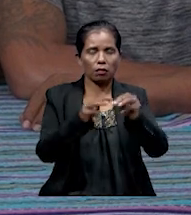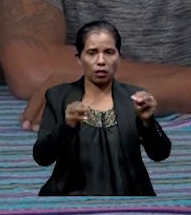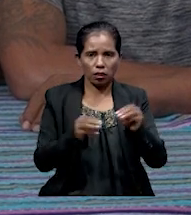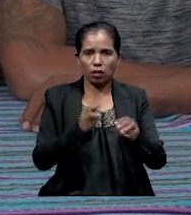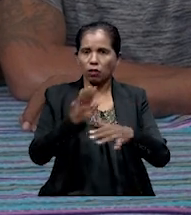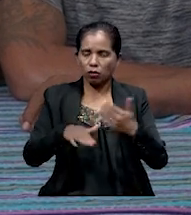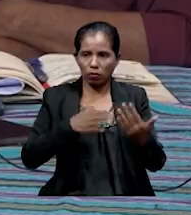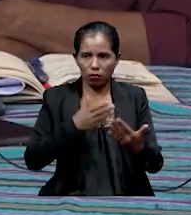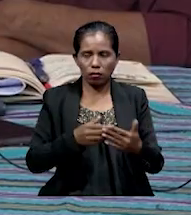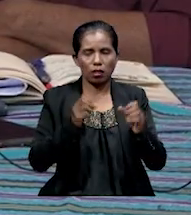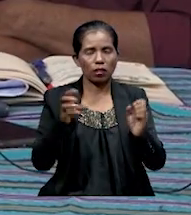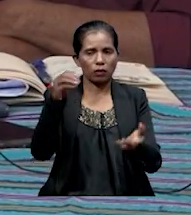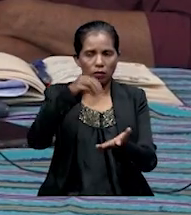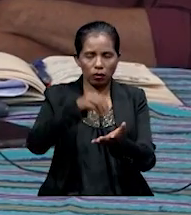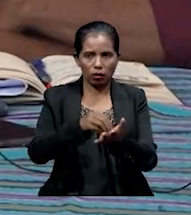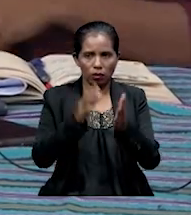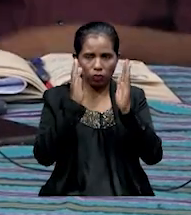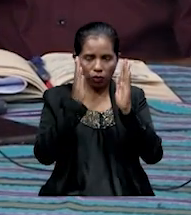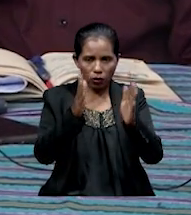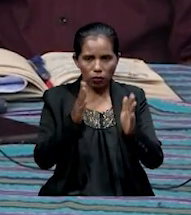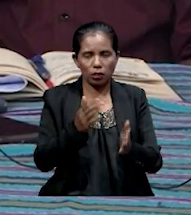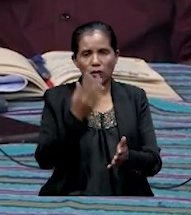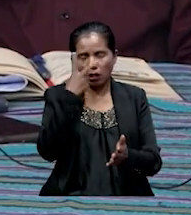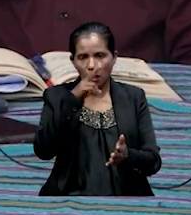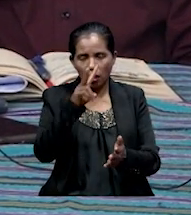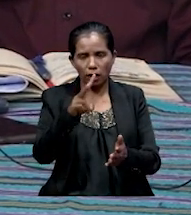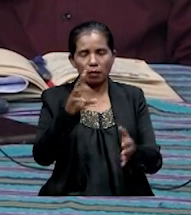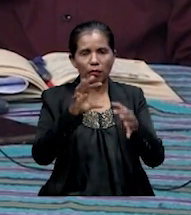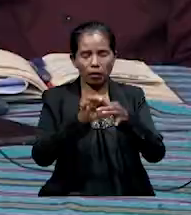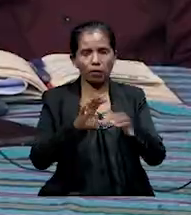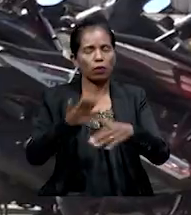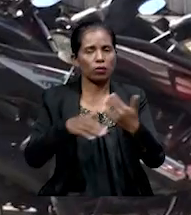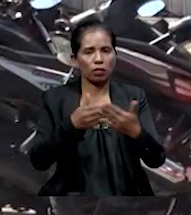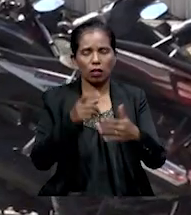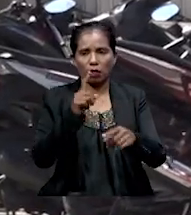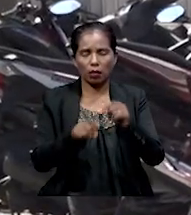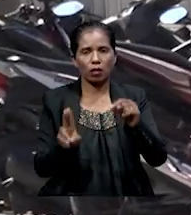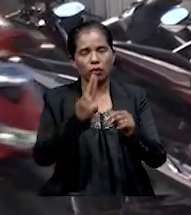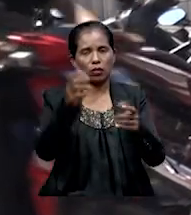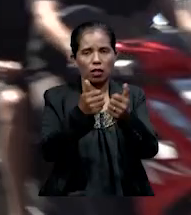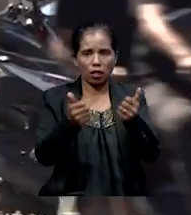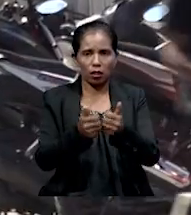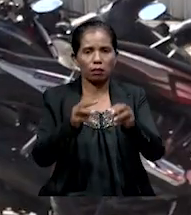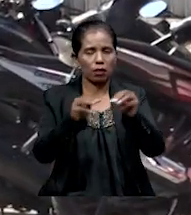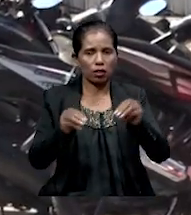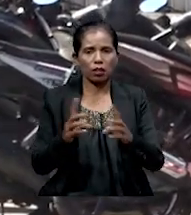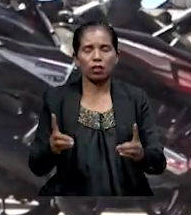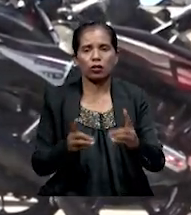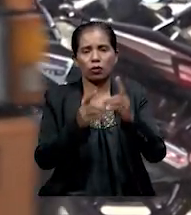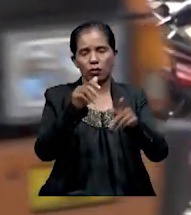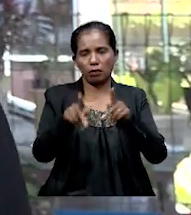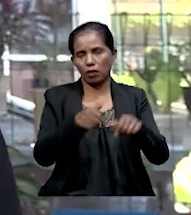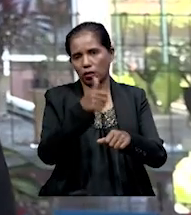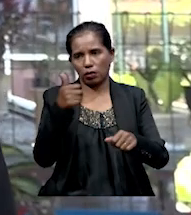Sira, a doutor Matan, ba membro Sira, hori labele usa arte marciais, hasoro e maseluk. Sira, cara